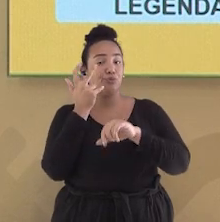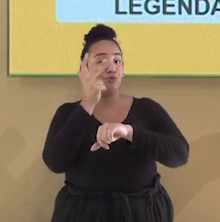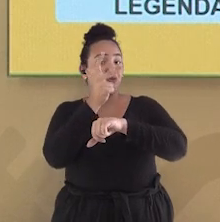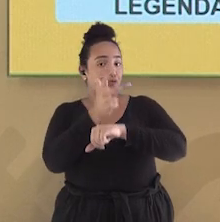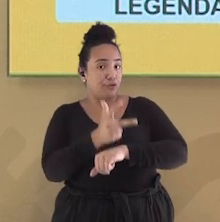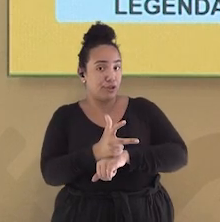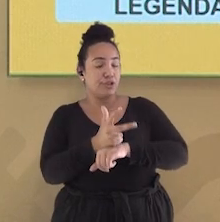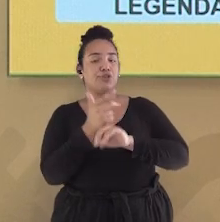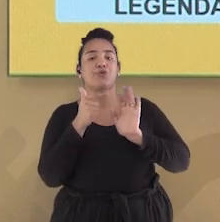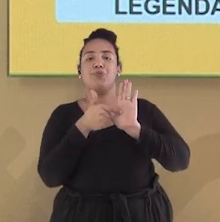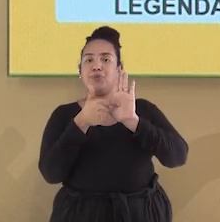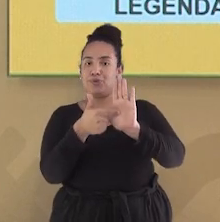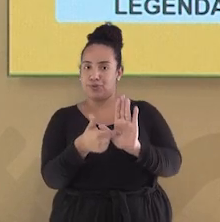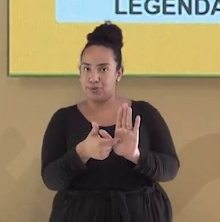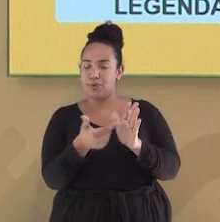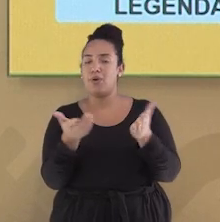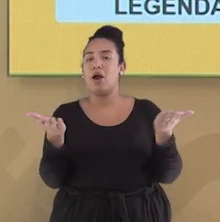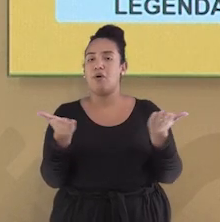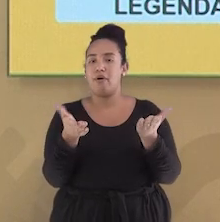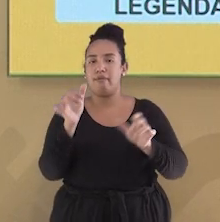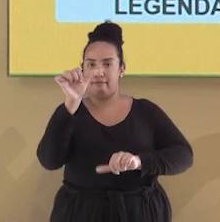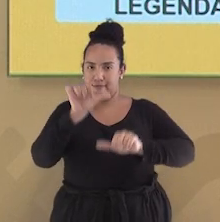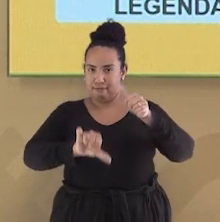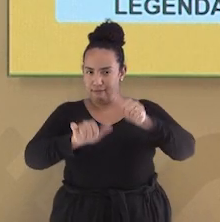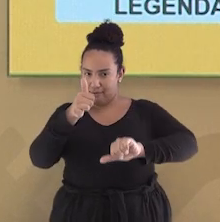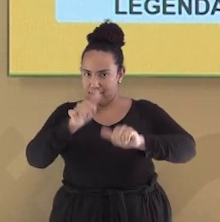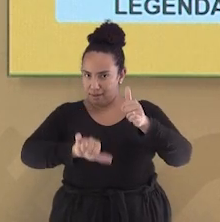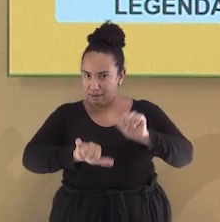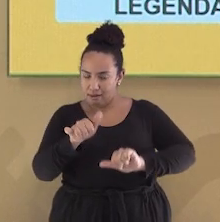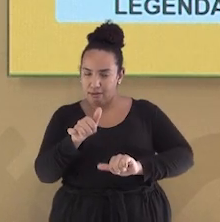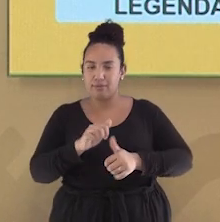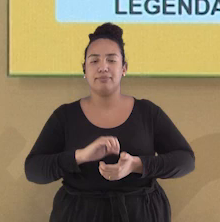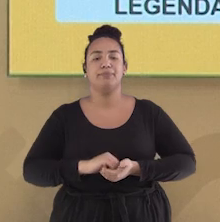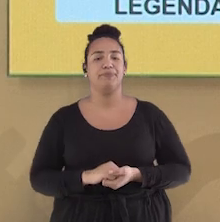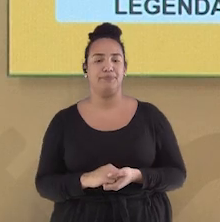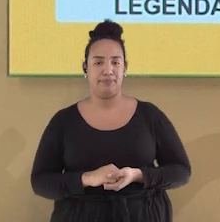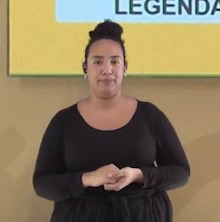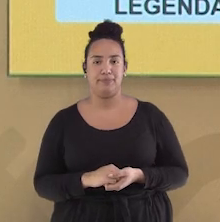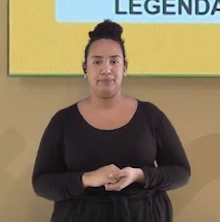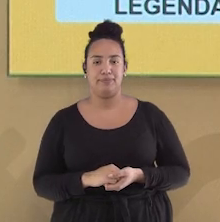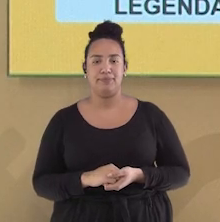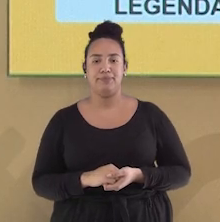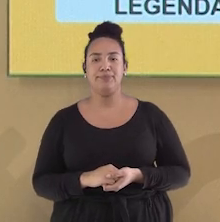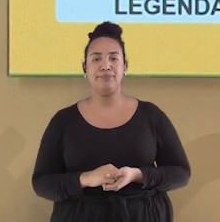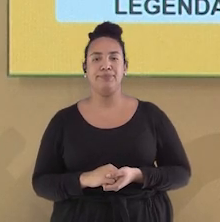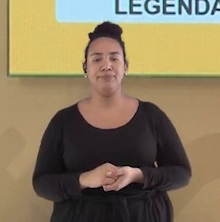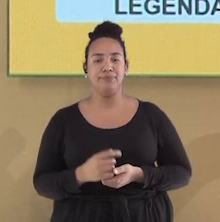Essas informações estavam no vídeo que assistimos, mas vamos analisar juntos